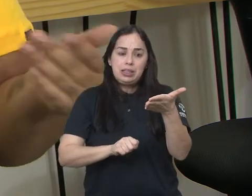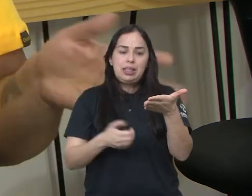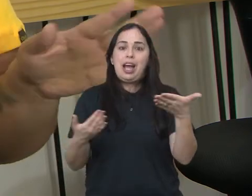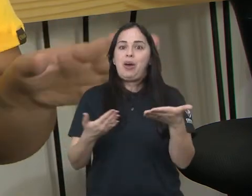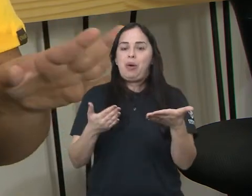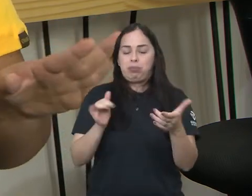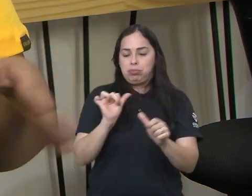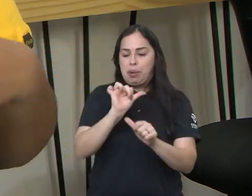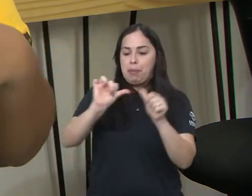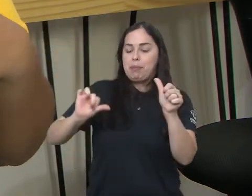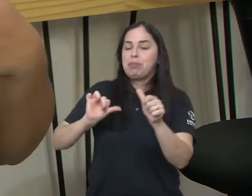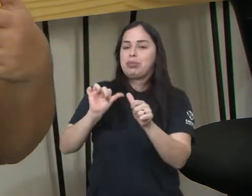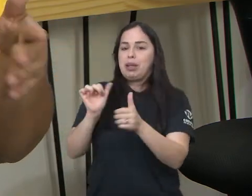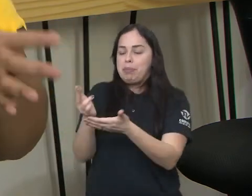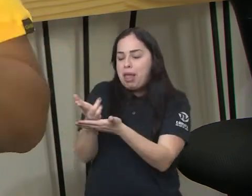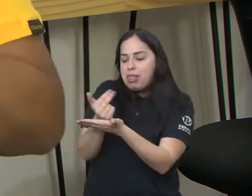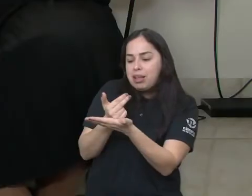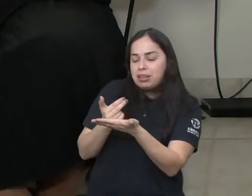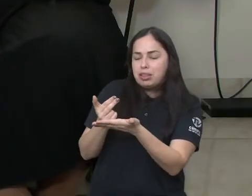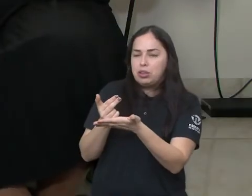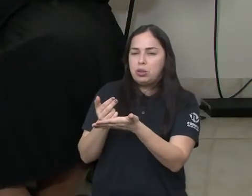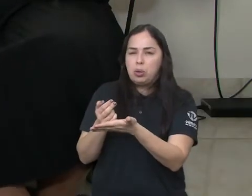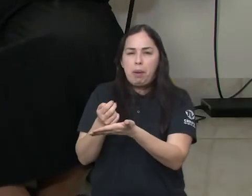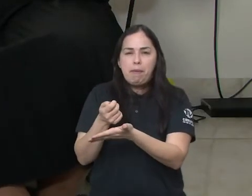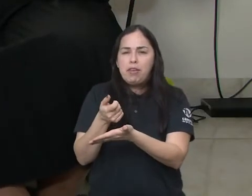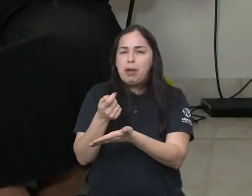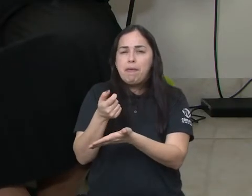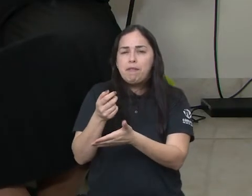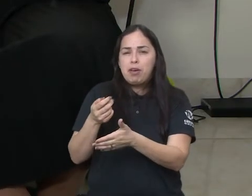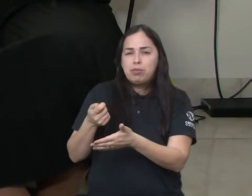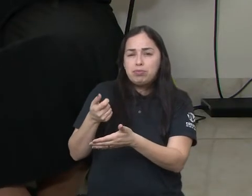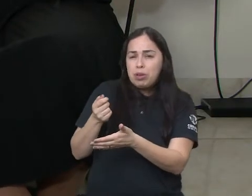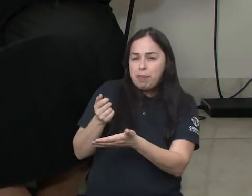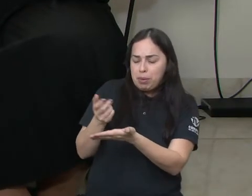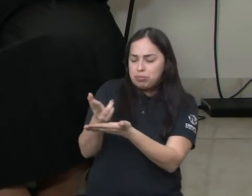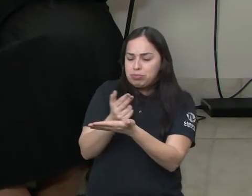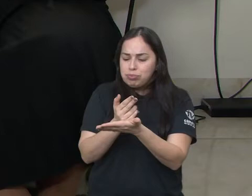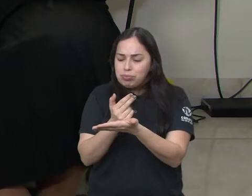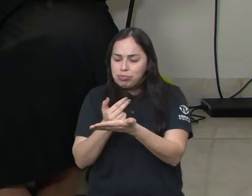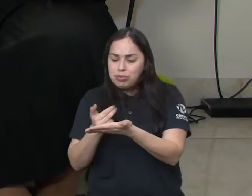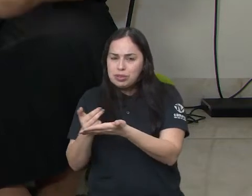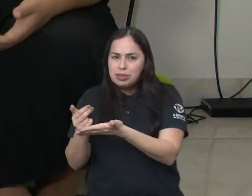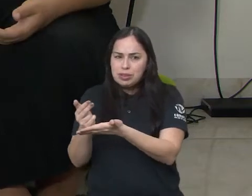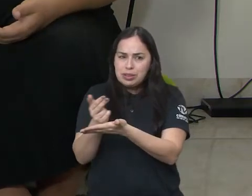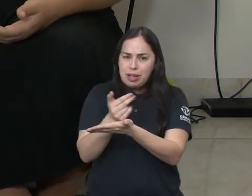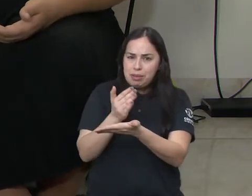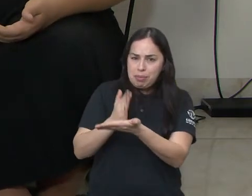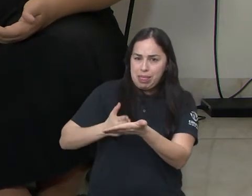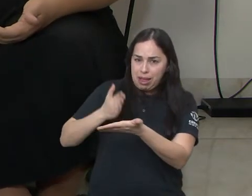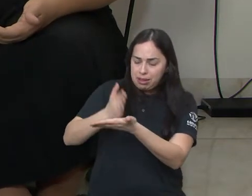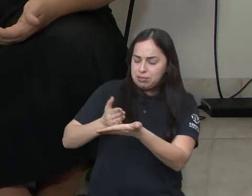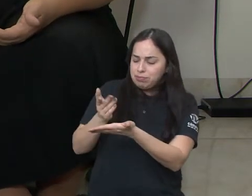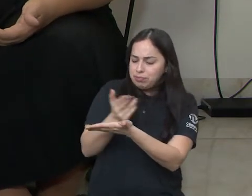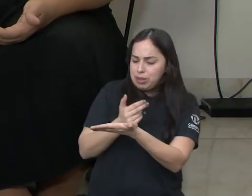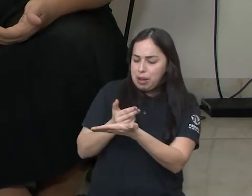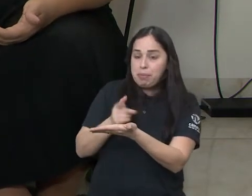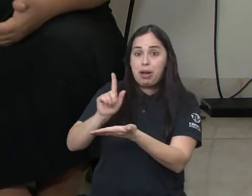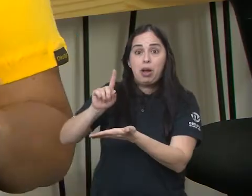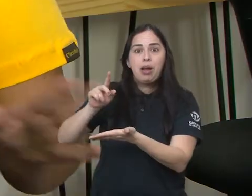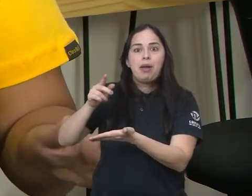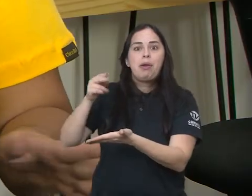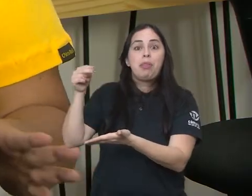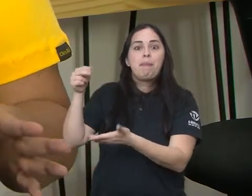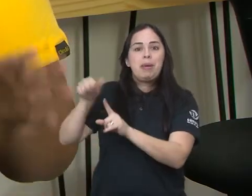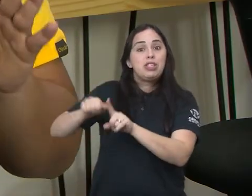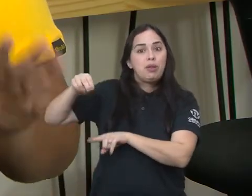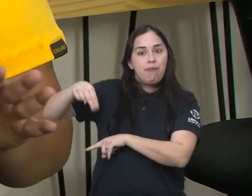a ilustrar. Agora eu já tô no metade das ilustrações, ainda tenho que fazer metade para dar tempo de imprimir em novembro.